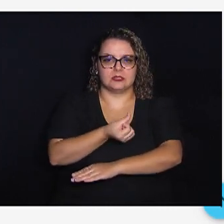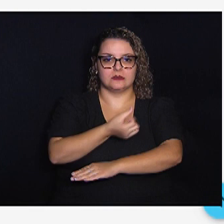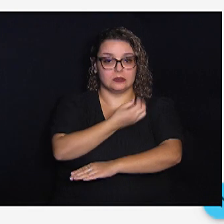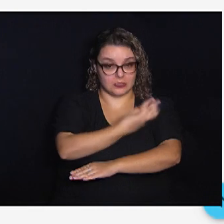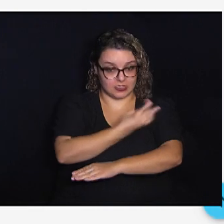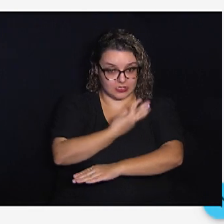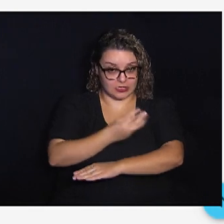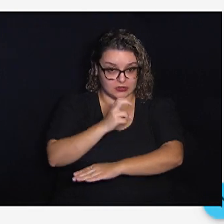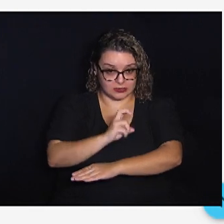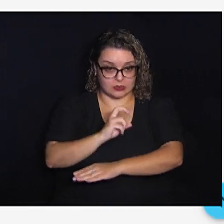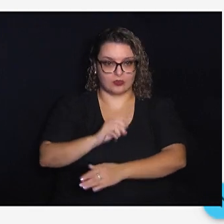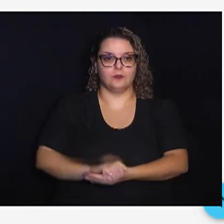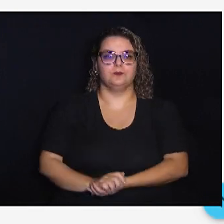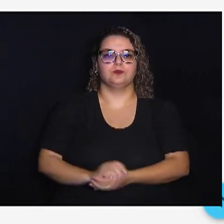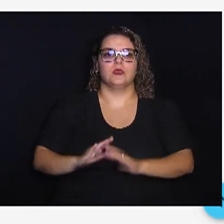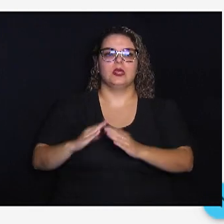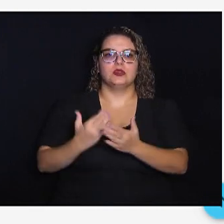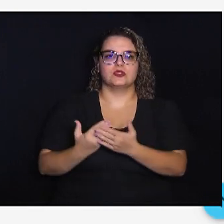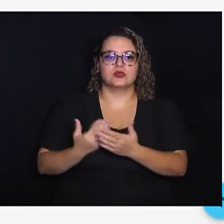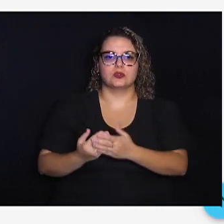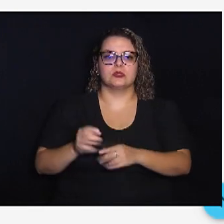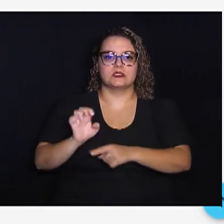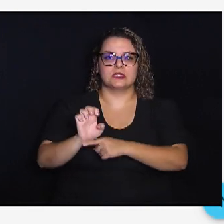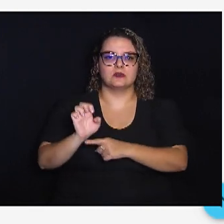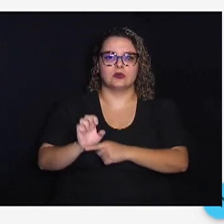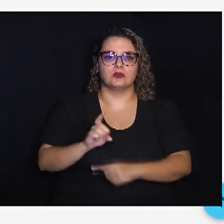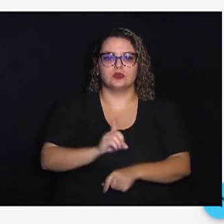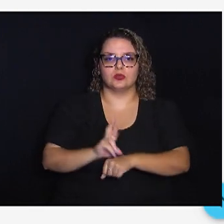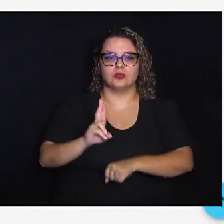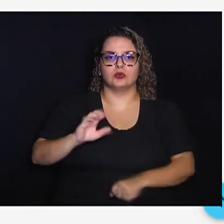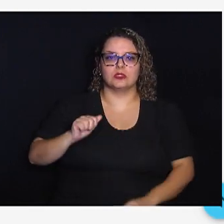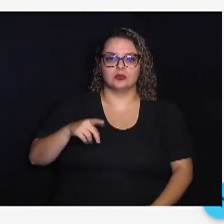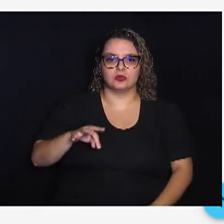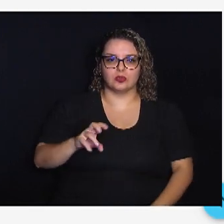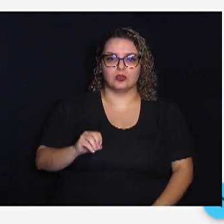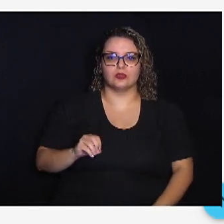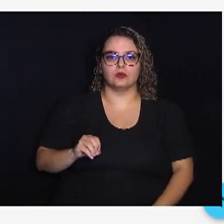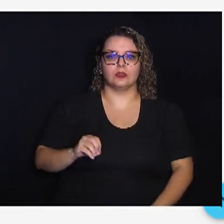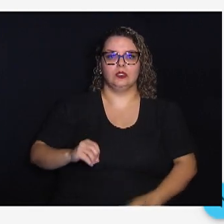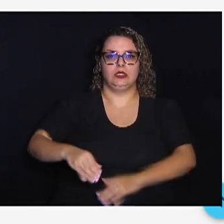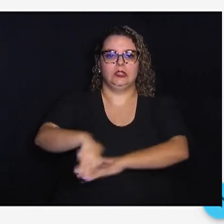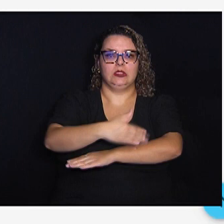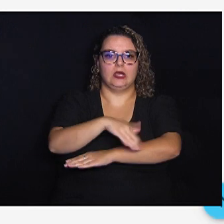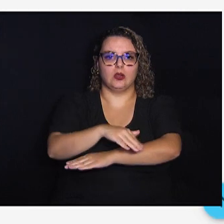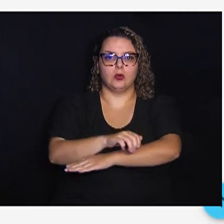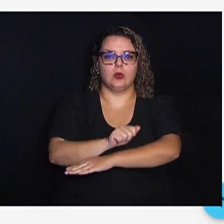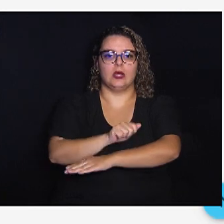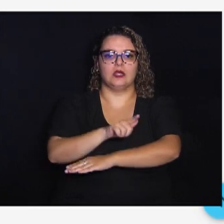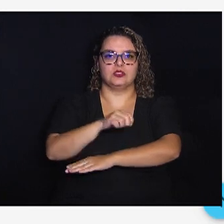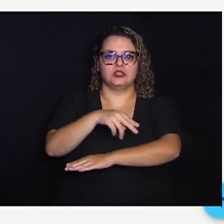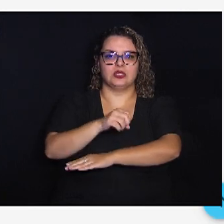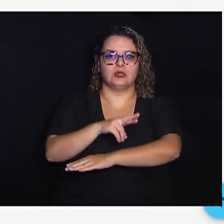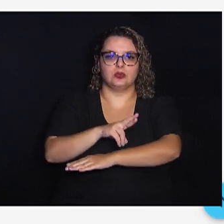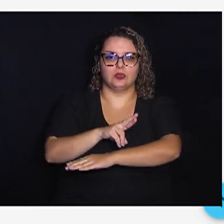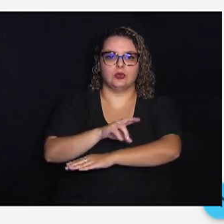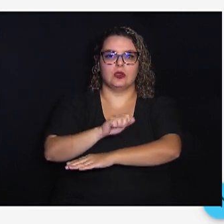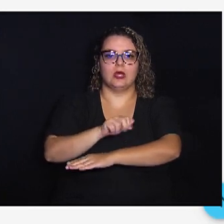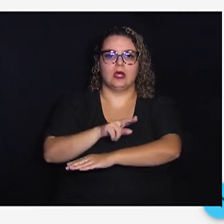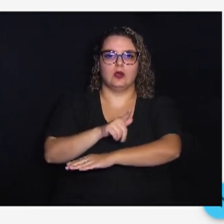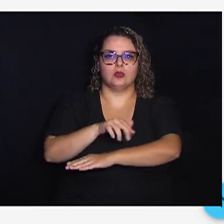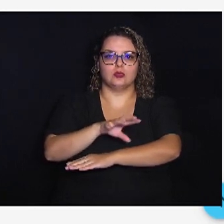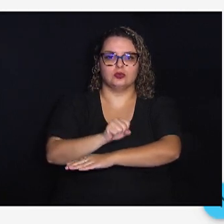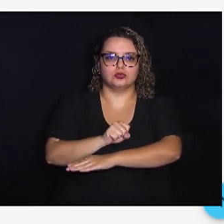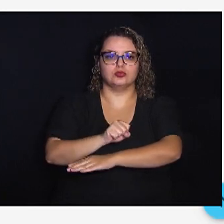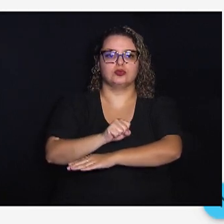Augusto de Nascimento, no Conjunto Habitacional Vila Santana, também das 8 horas da manhã ao meio-dia. E a